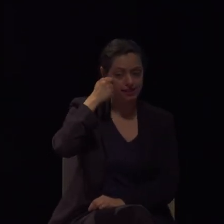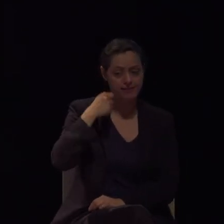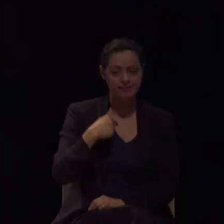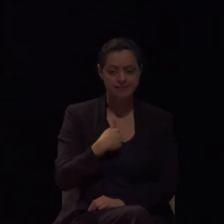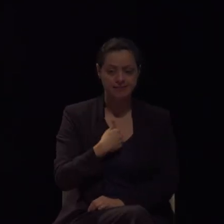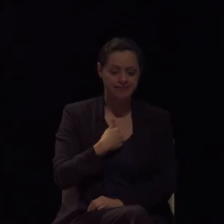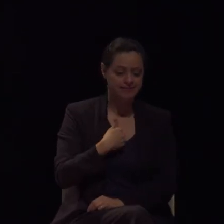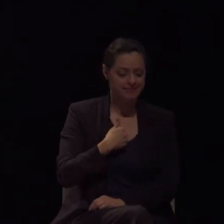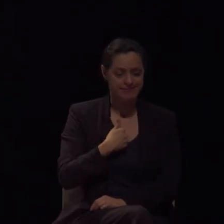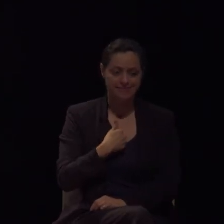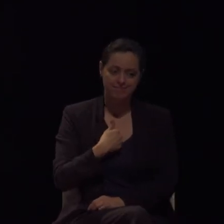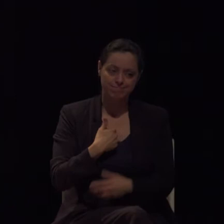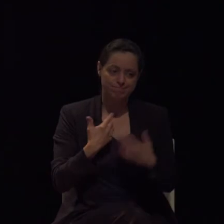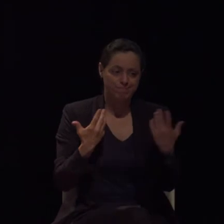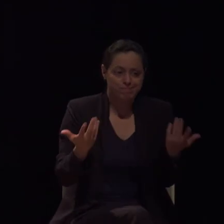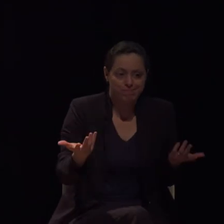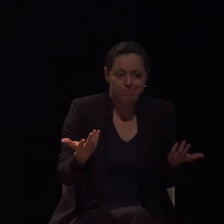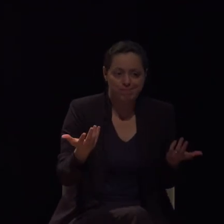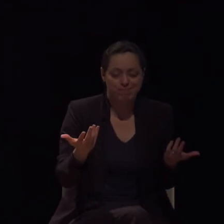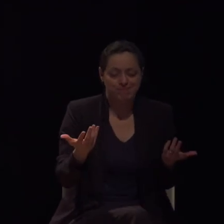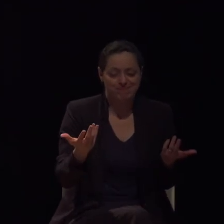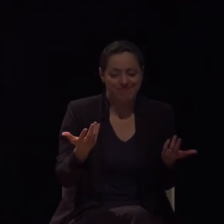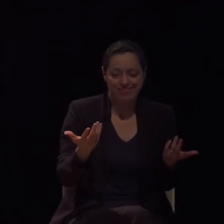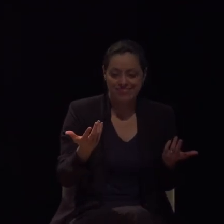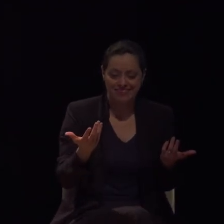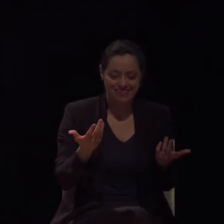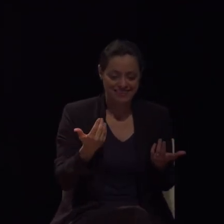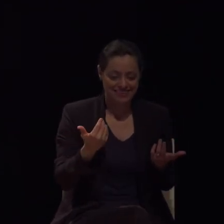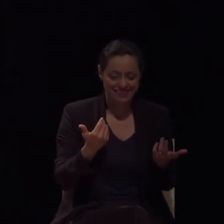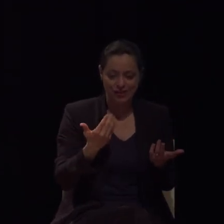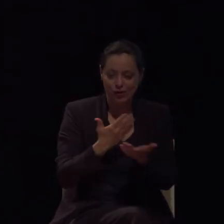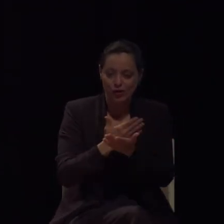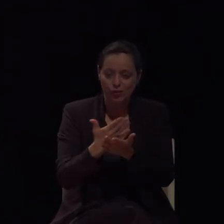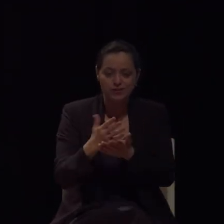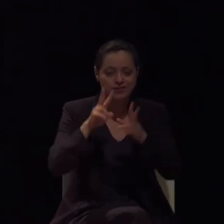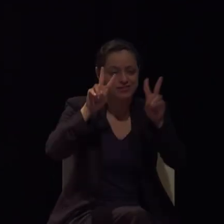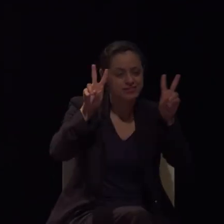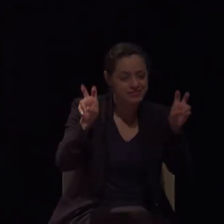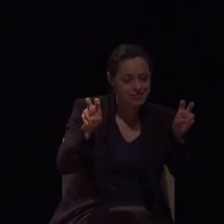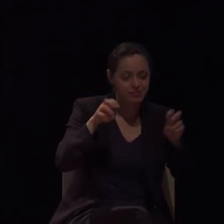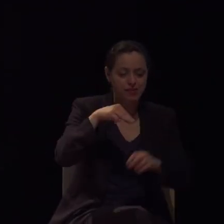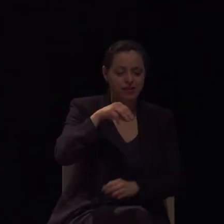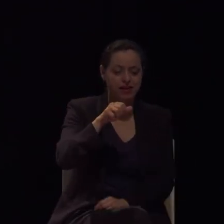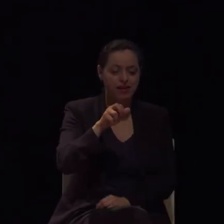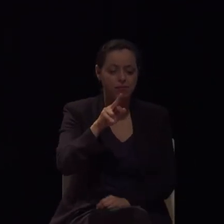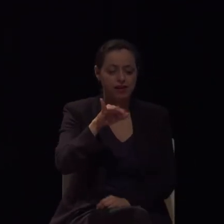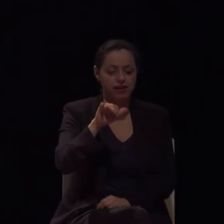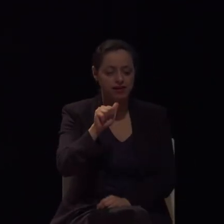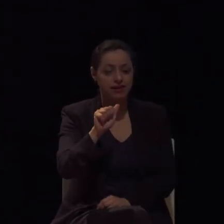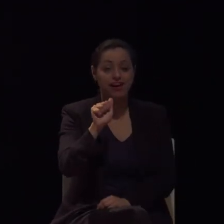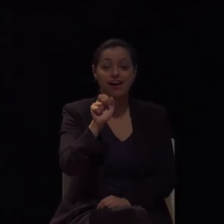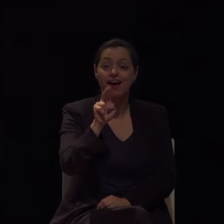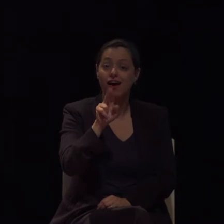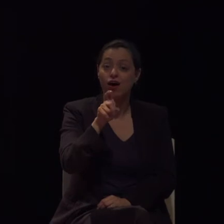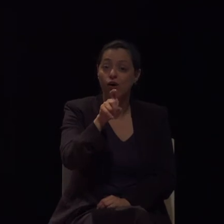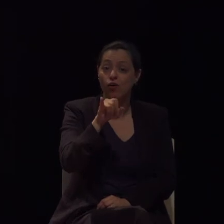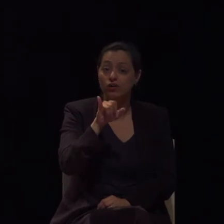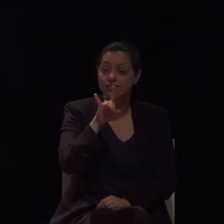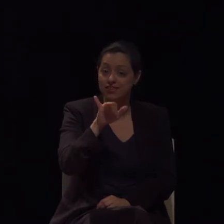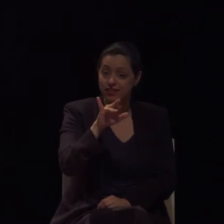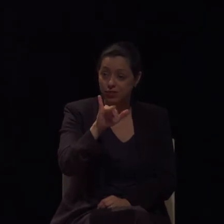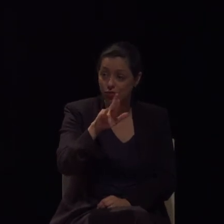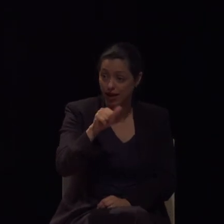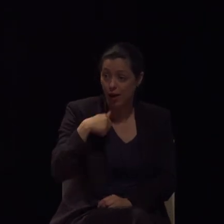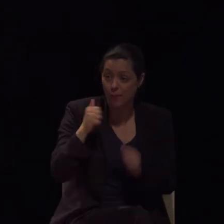desafortunadamente burramente foi assim a gente começou a falar sobre maria auxiliadora faleceu o mar deixa eu falar sobre maria auxiliadora